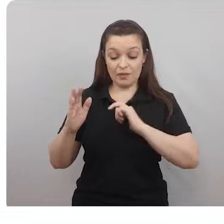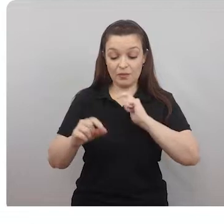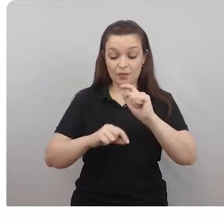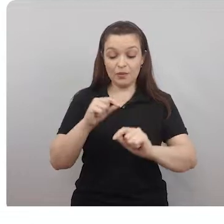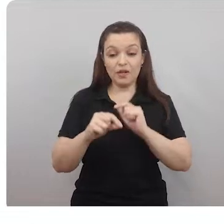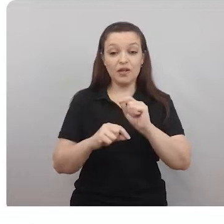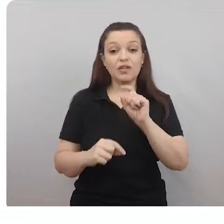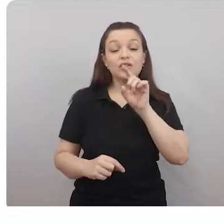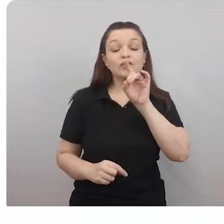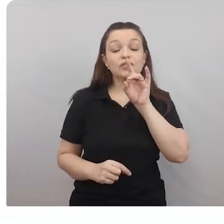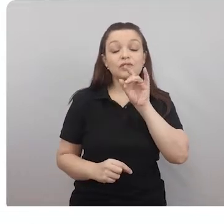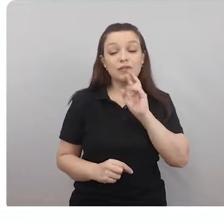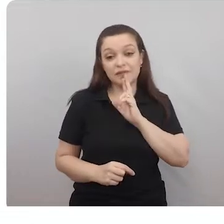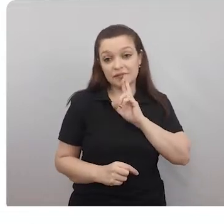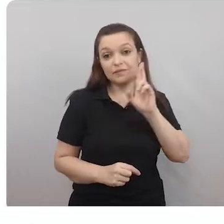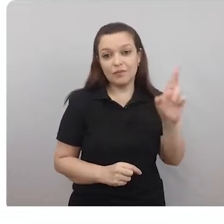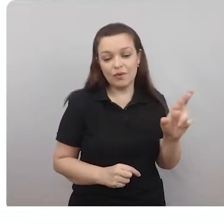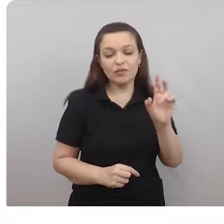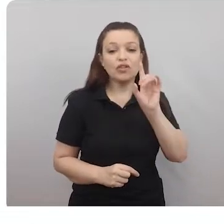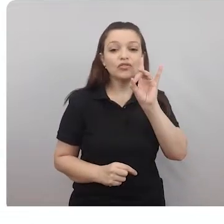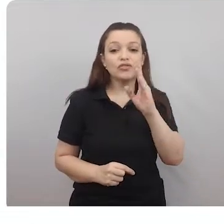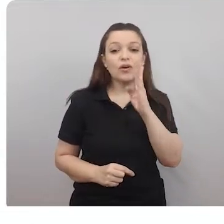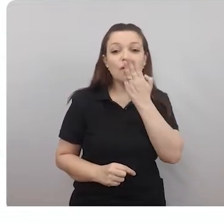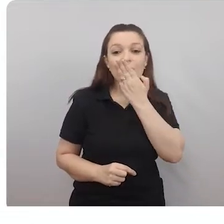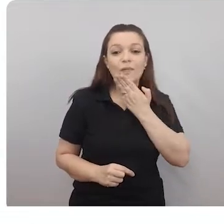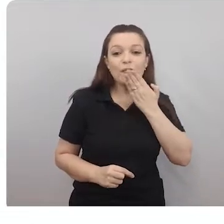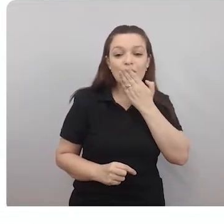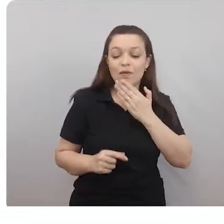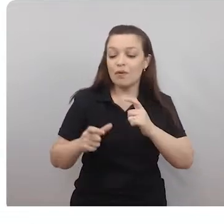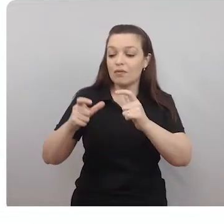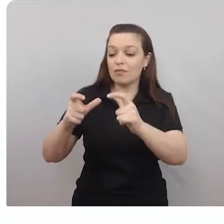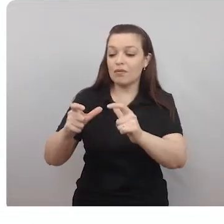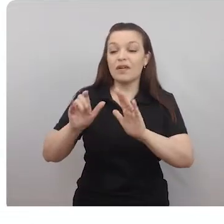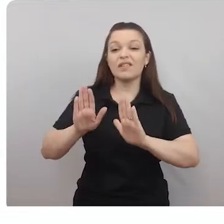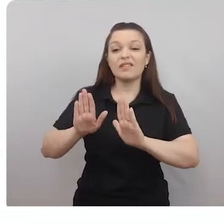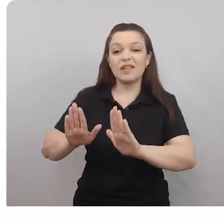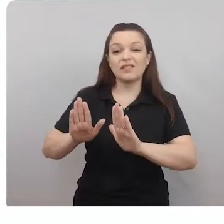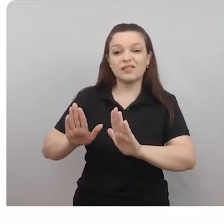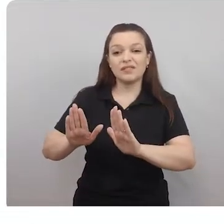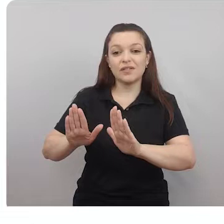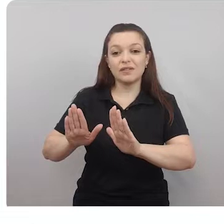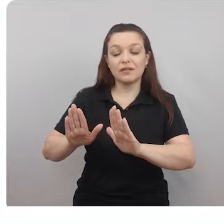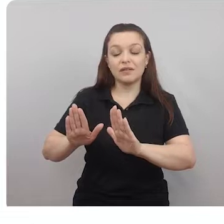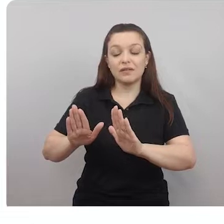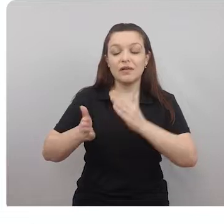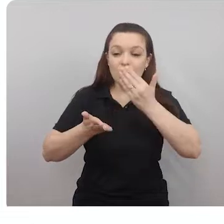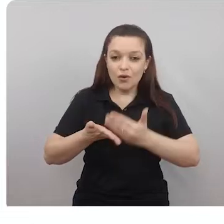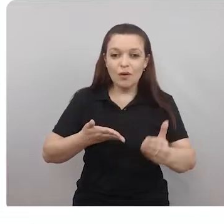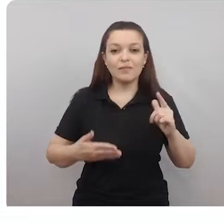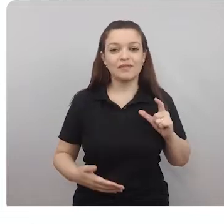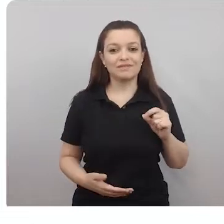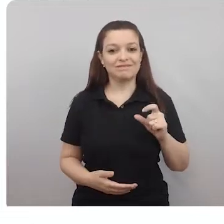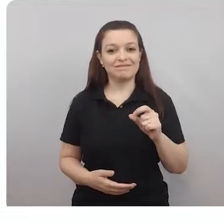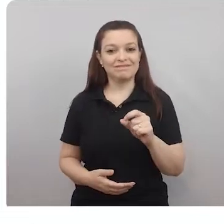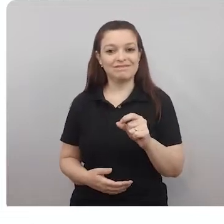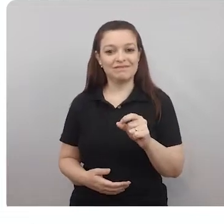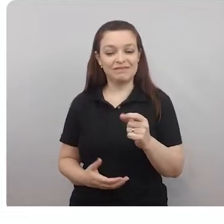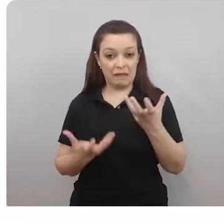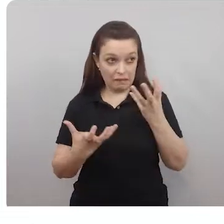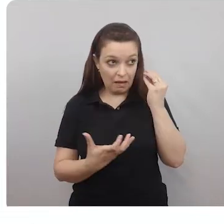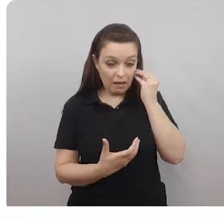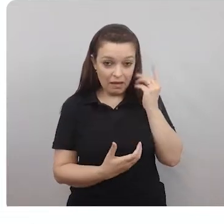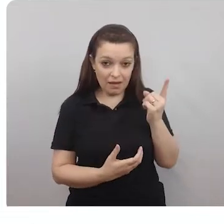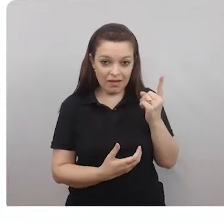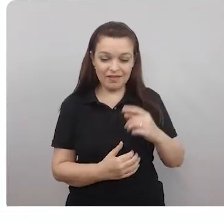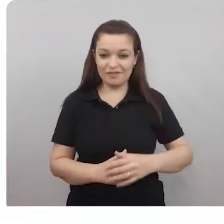tirinha, ele responde novamente para a mãe: foi só deixar em cima da pia. Quer